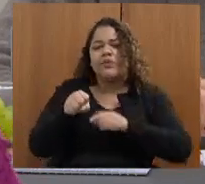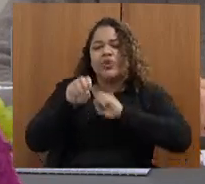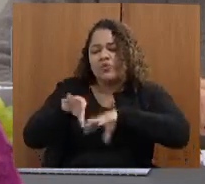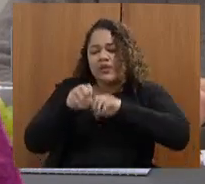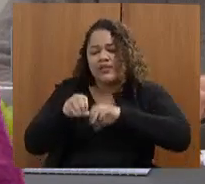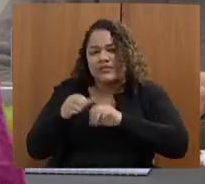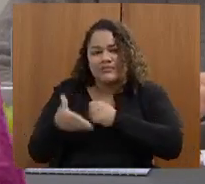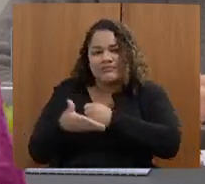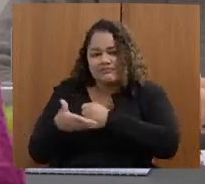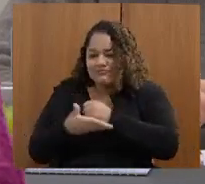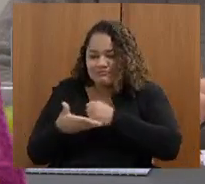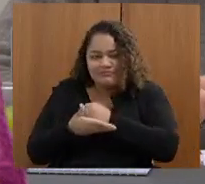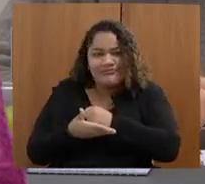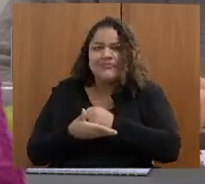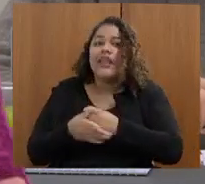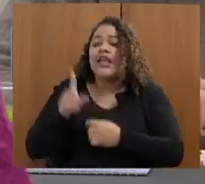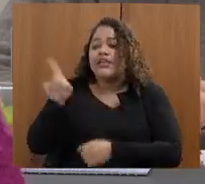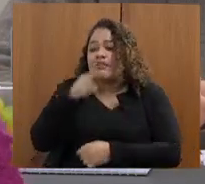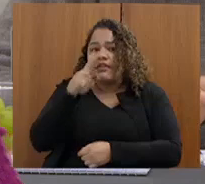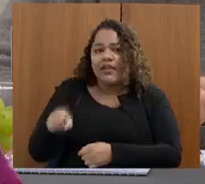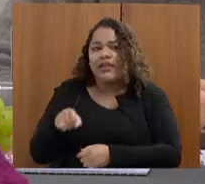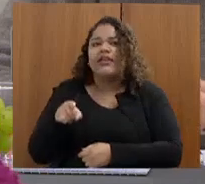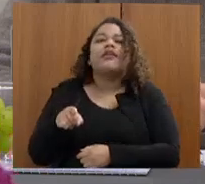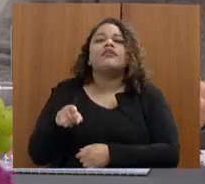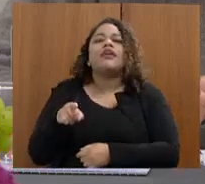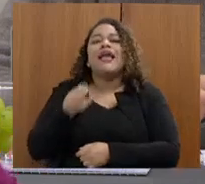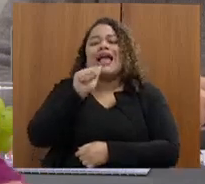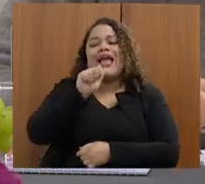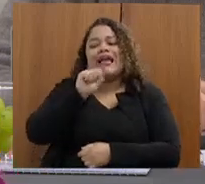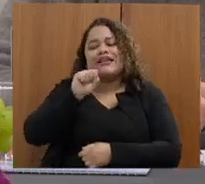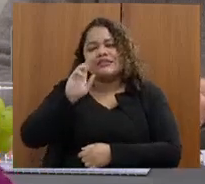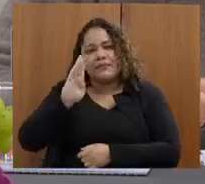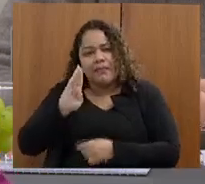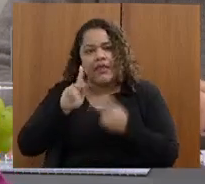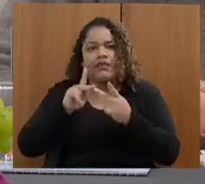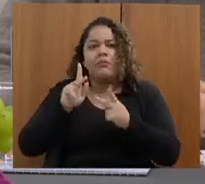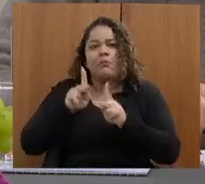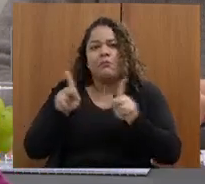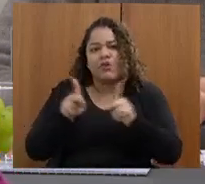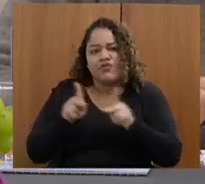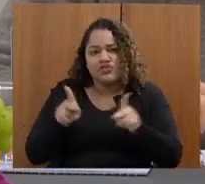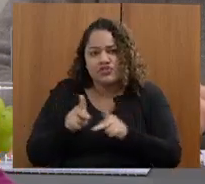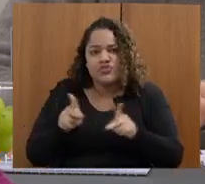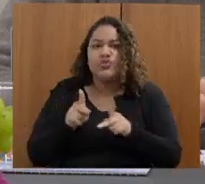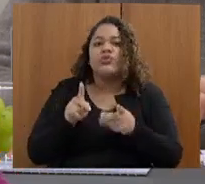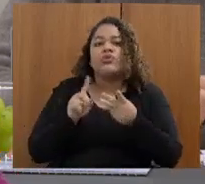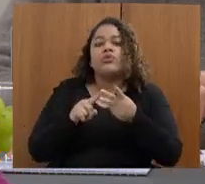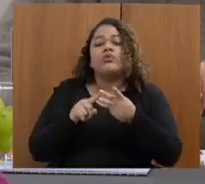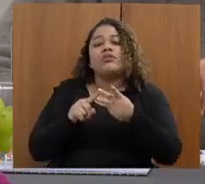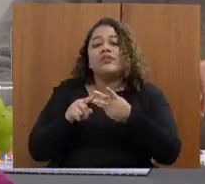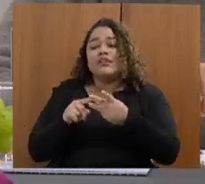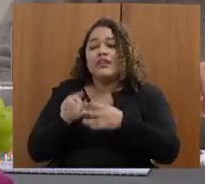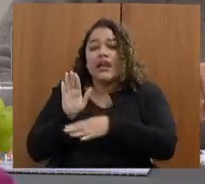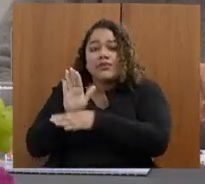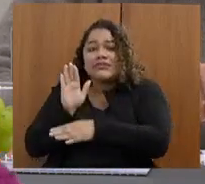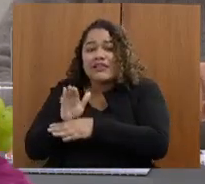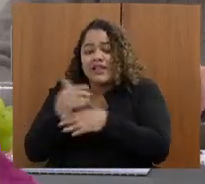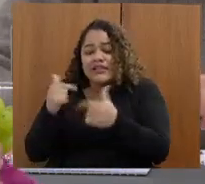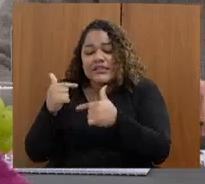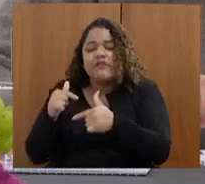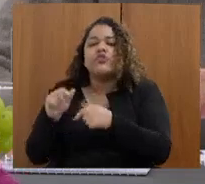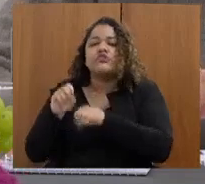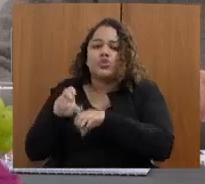o cargos de professores especialista e asbs auxiliar de serviços educação básica então nós temos aí